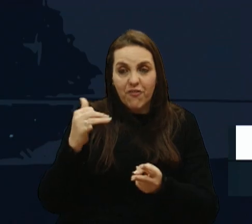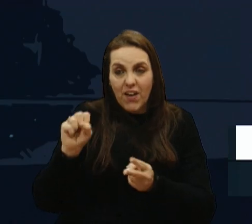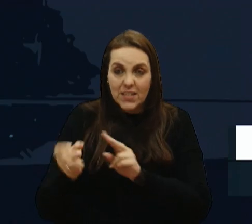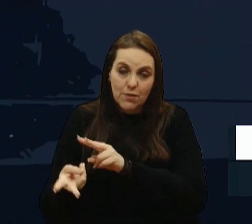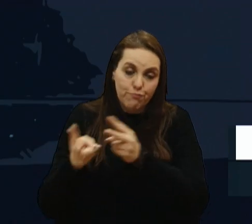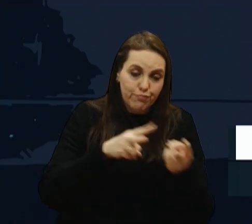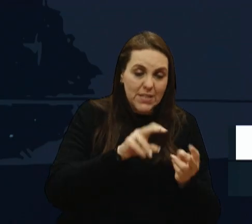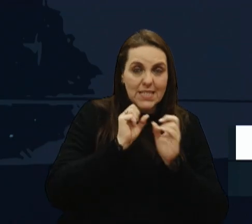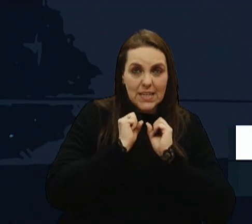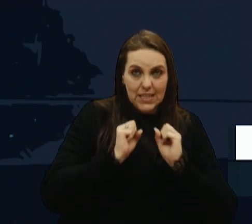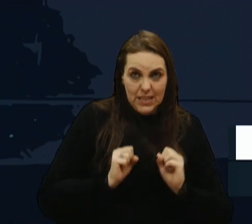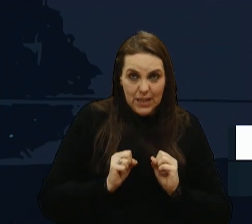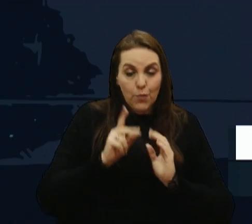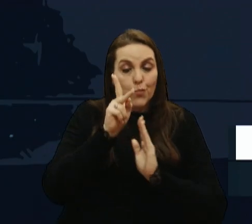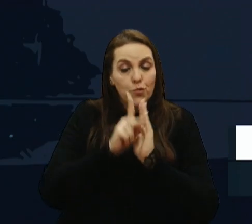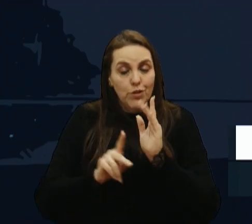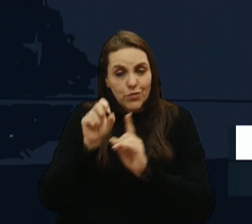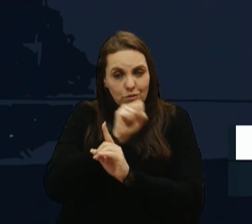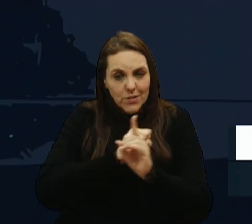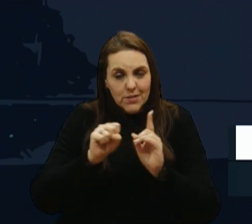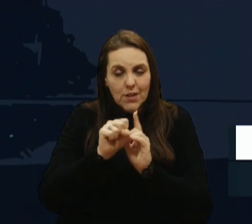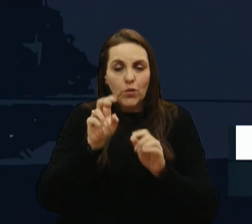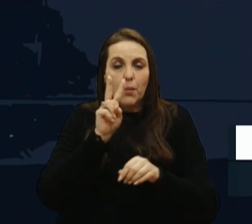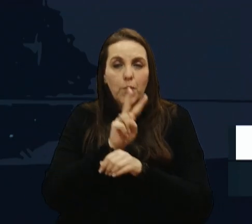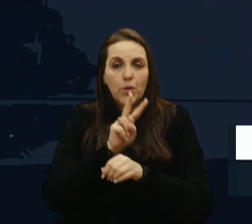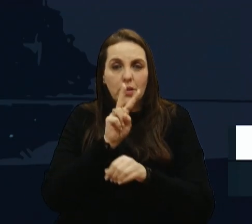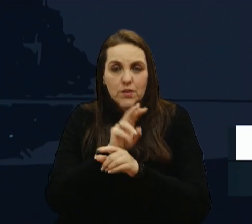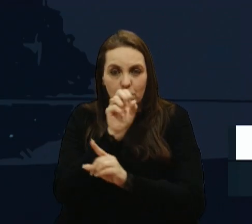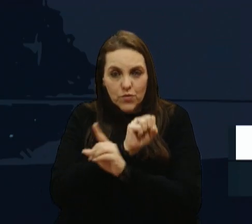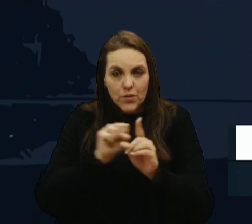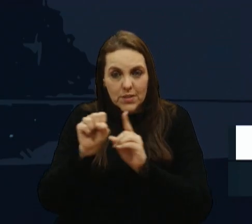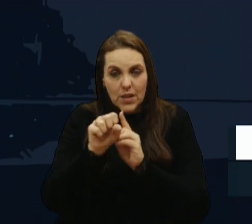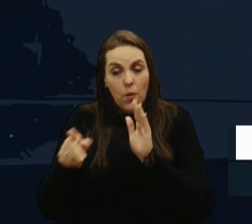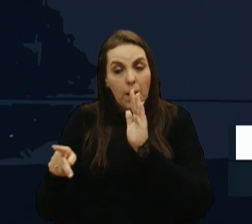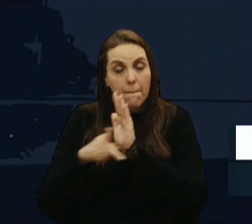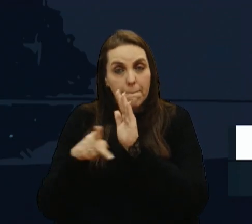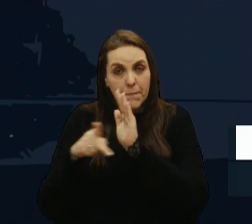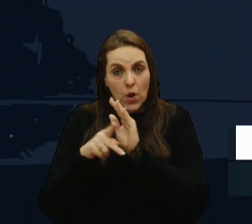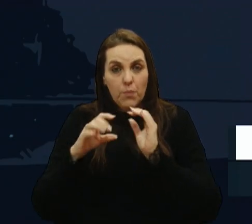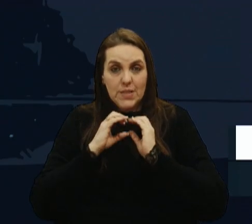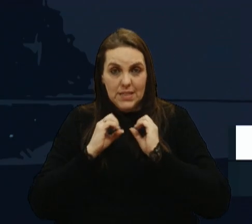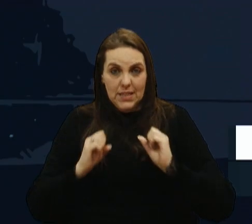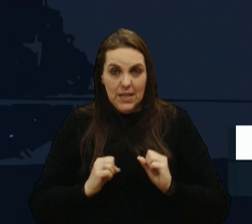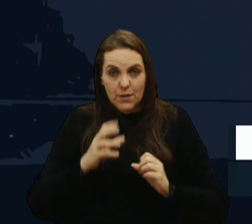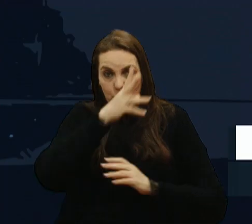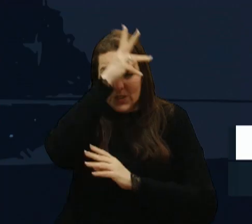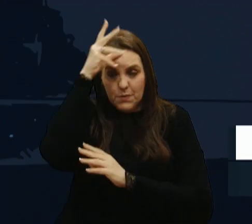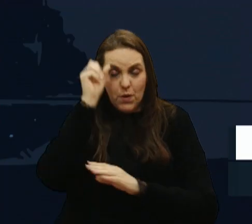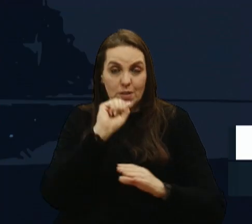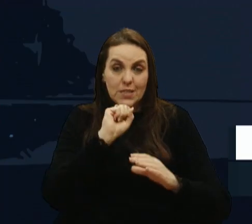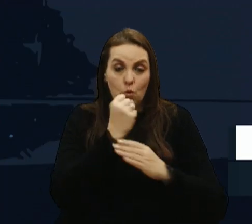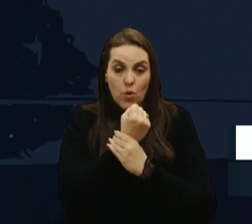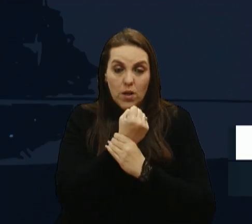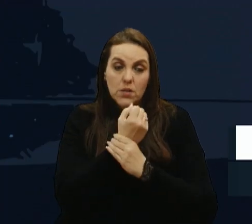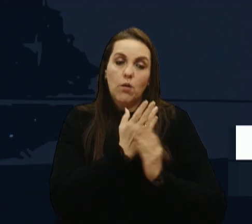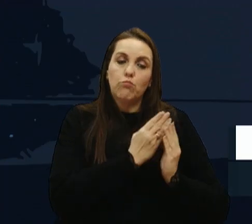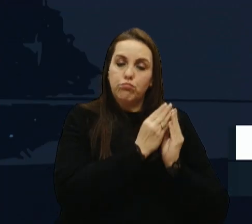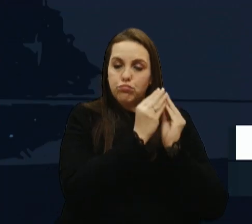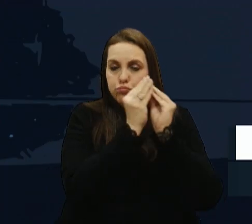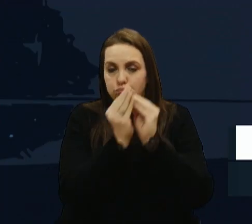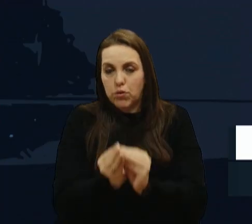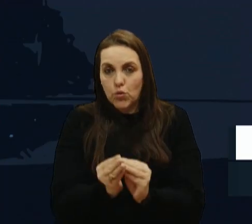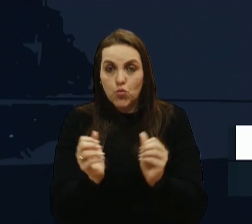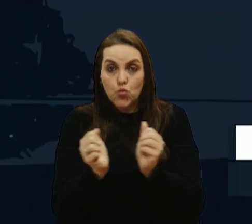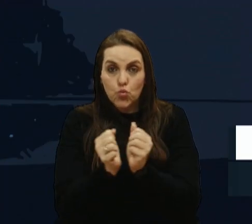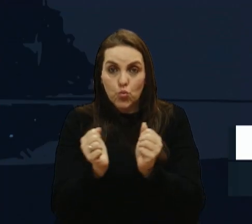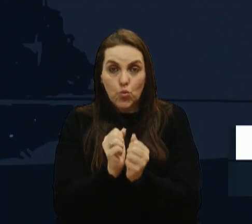projetos sociais da proteção social, que estava na Secretaria Municipal de Segurança, vieram junto com